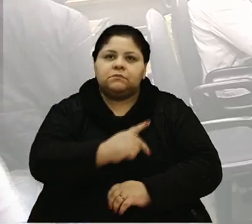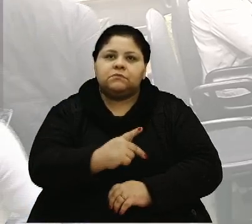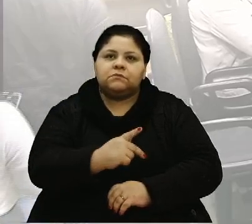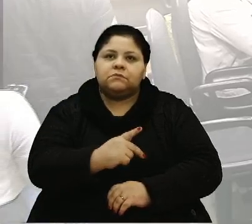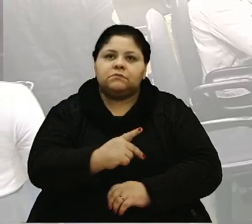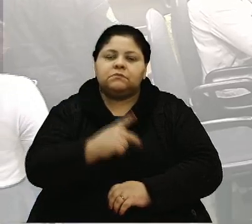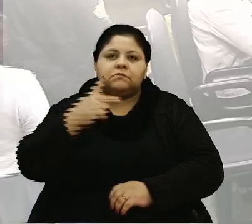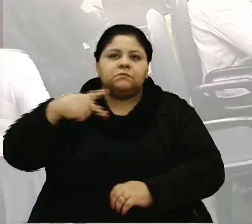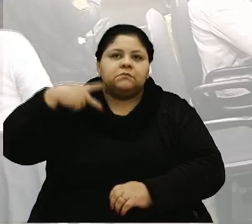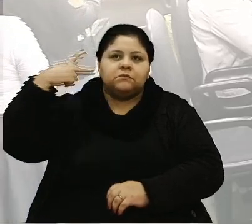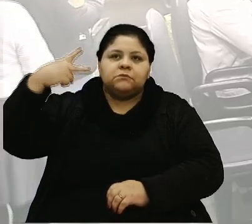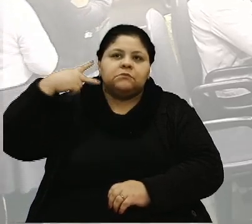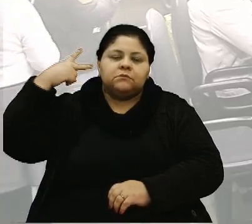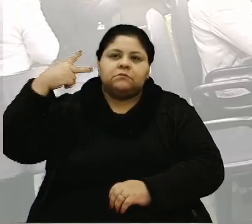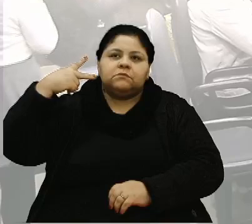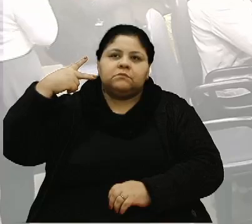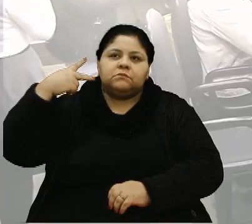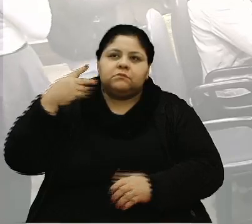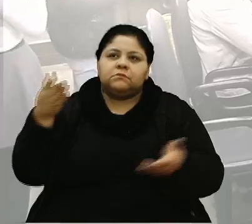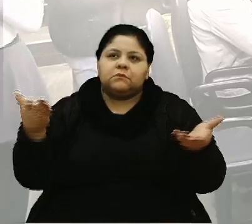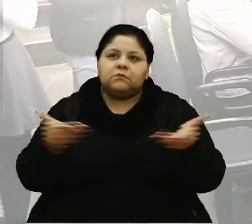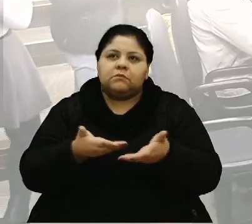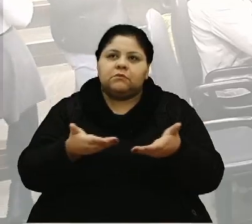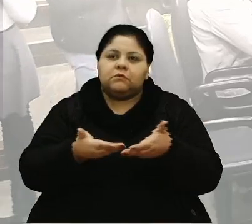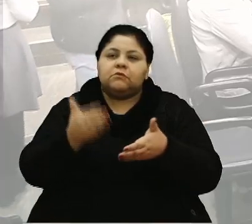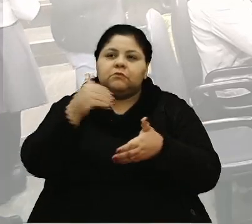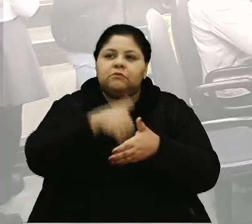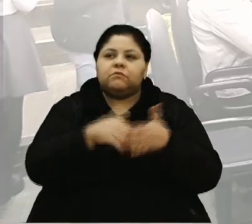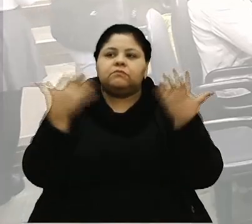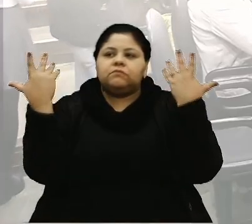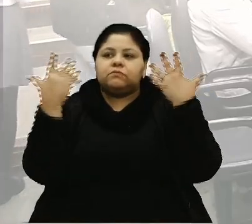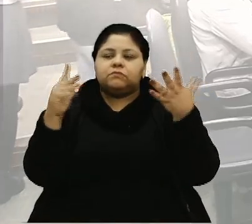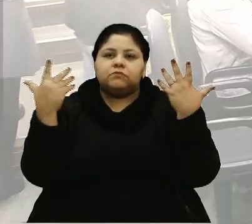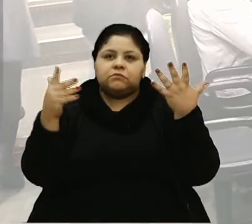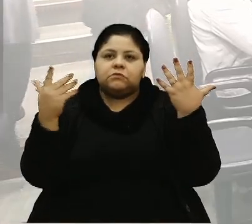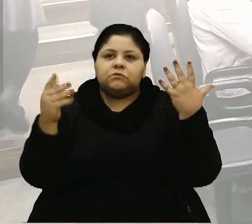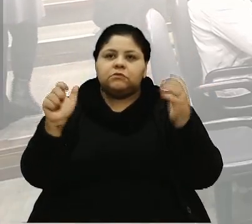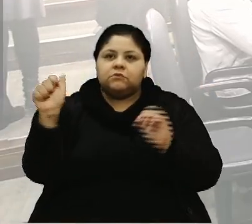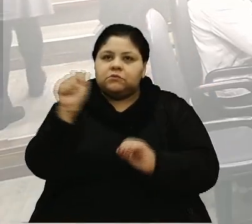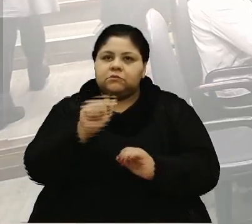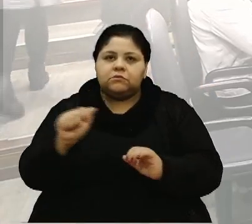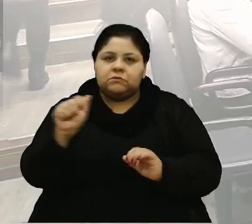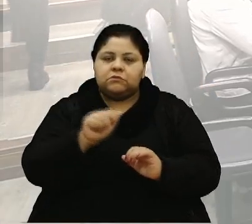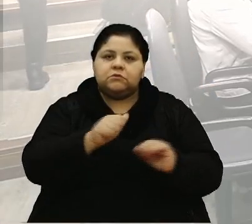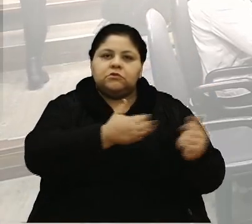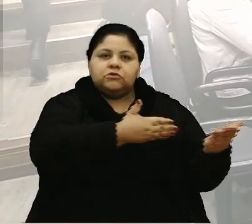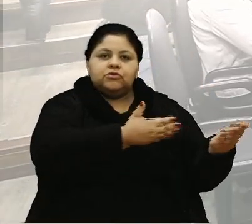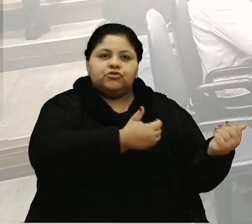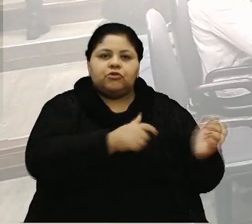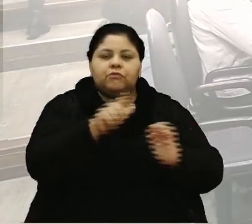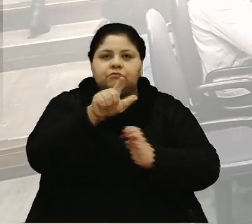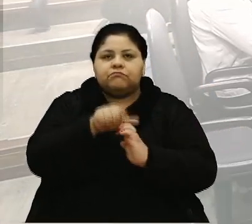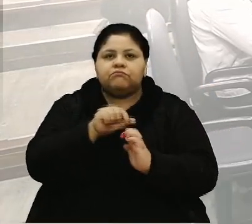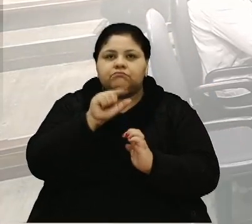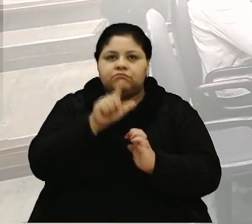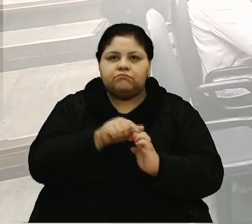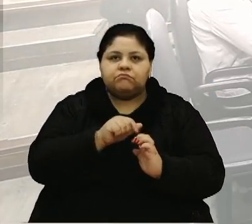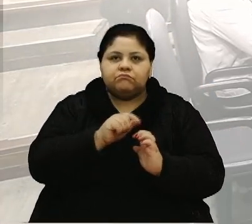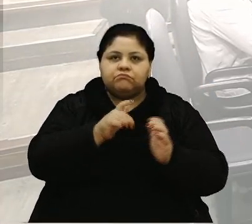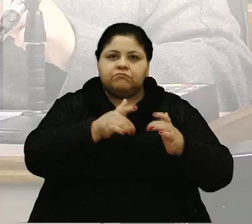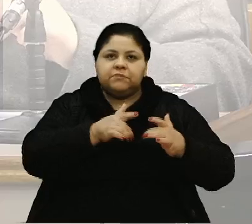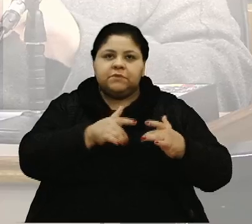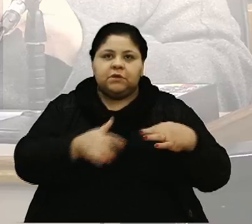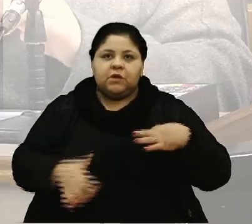senhores vereadores, aqui eu faço um voto de louvor através da Associação de Jovens Empresários aos